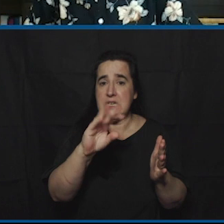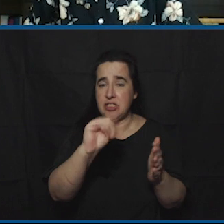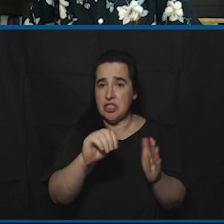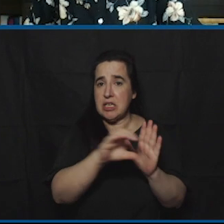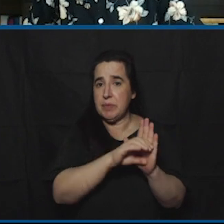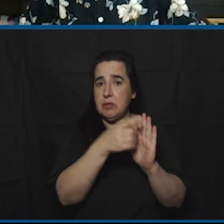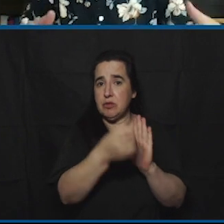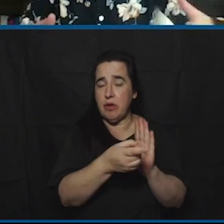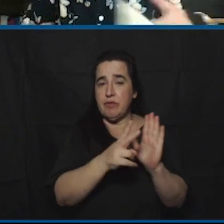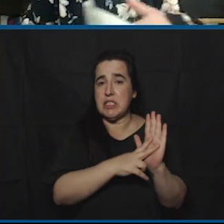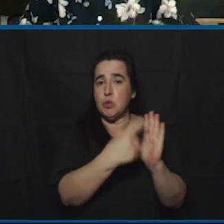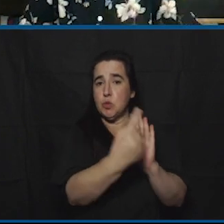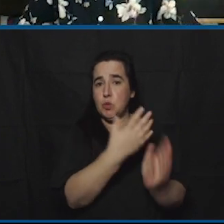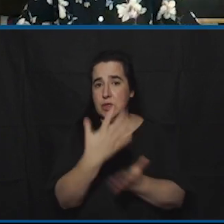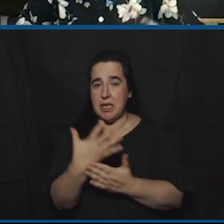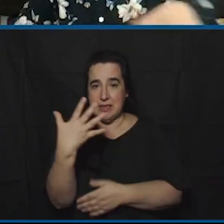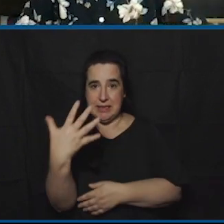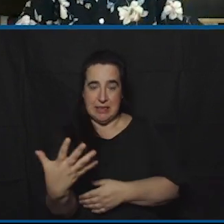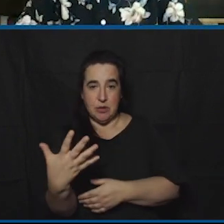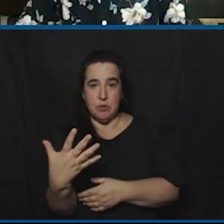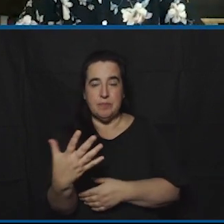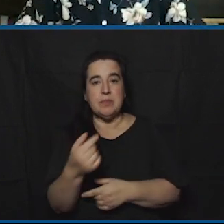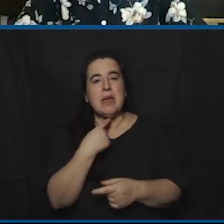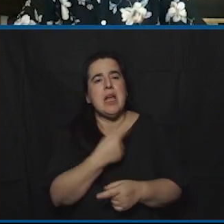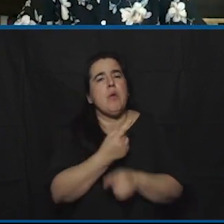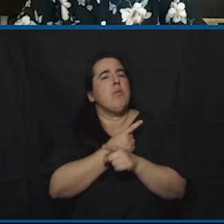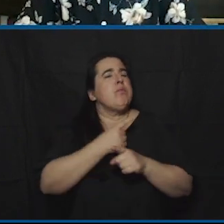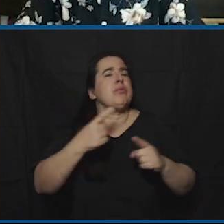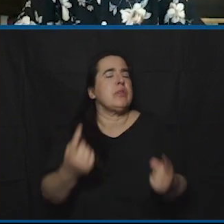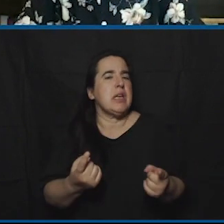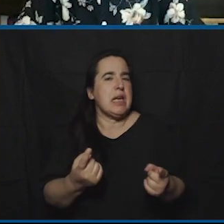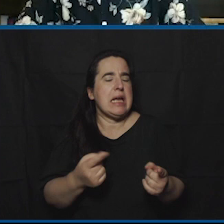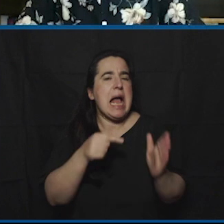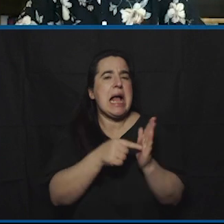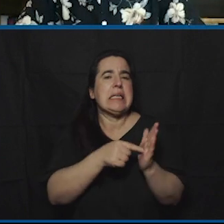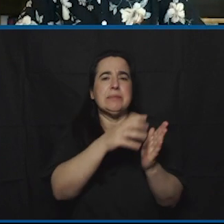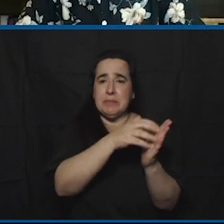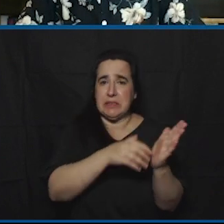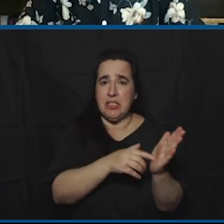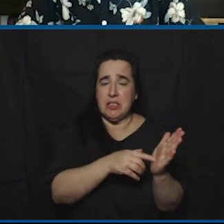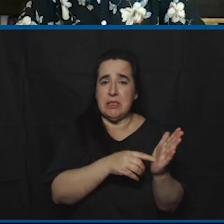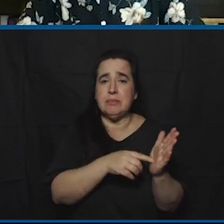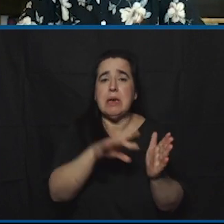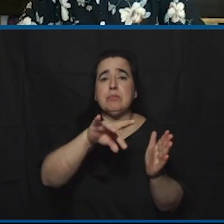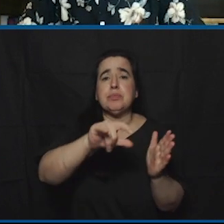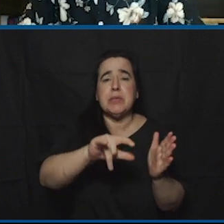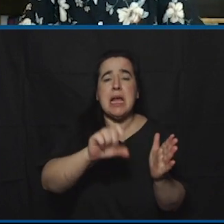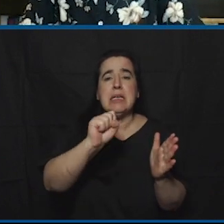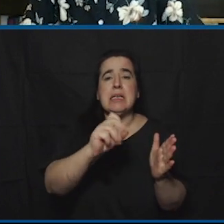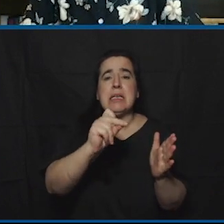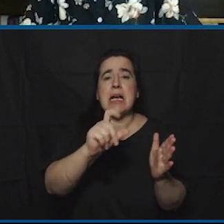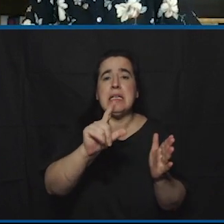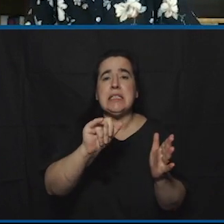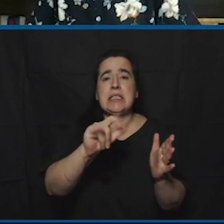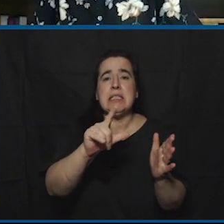versículos 1 a 5, e mencionar, por exemplo, o porquê que é feita aqui a referência à Galileia. E